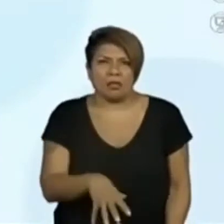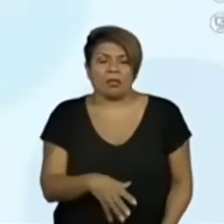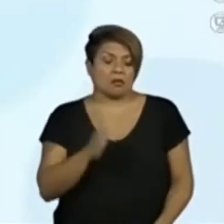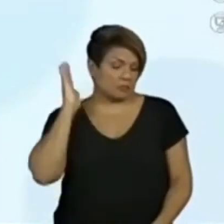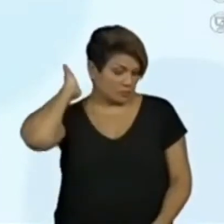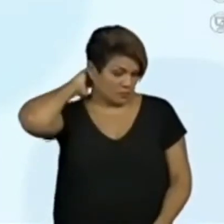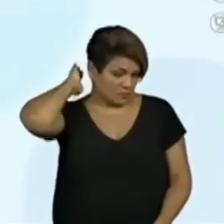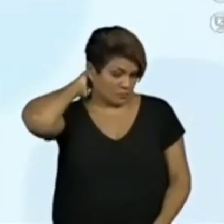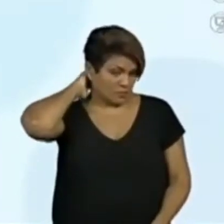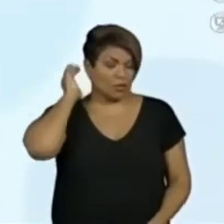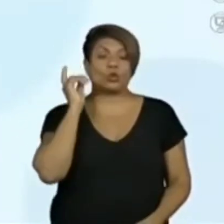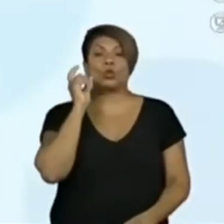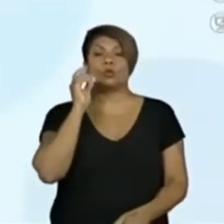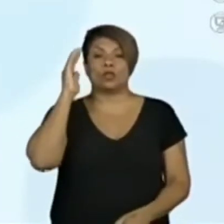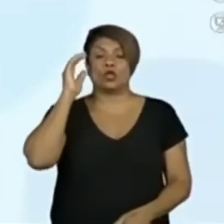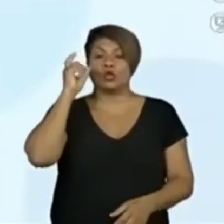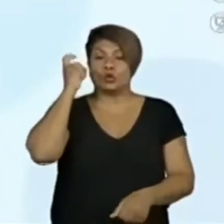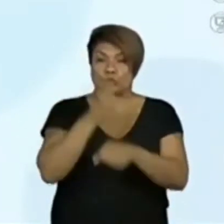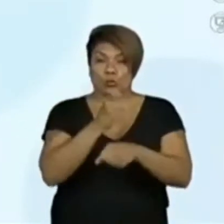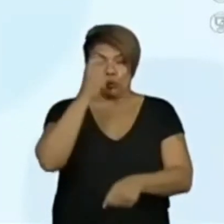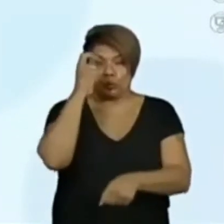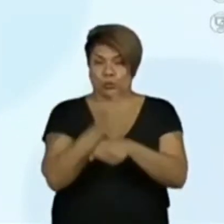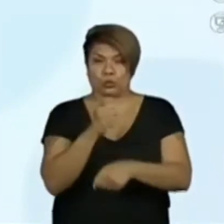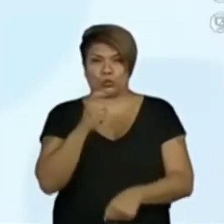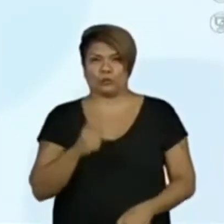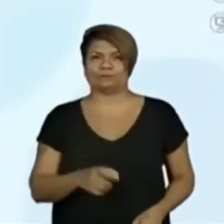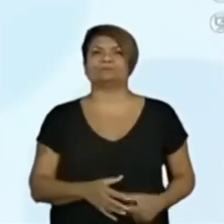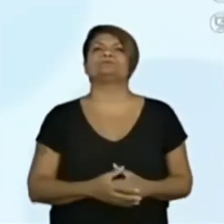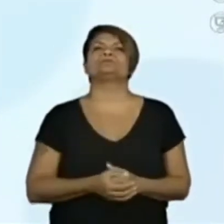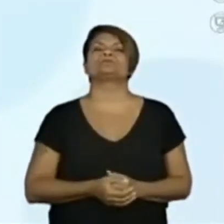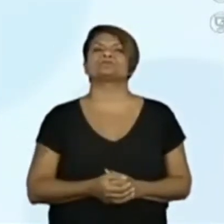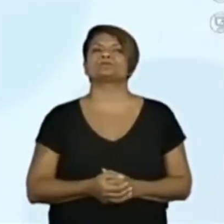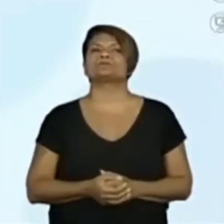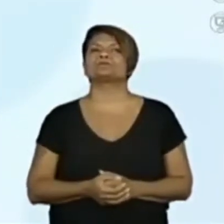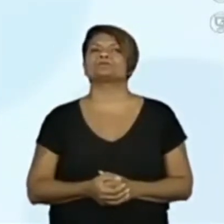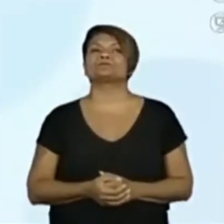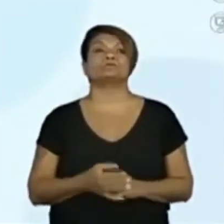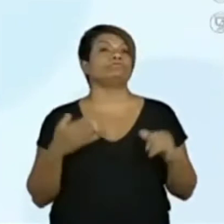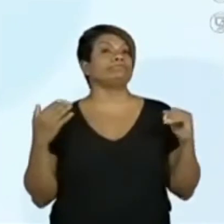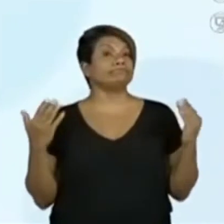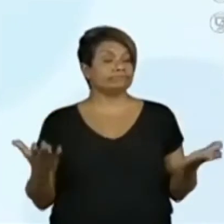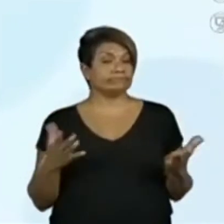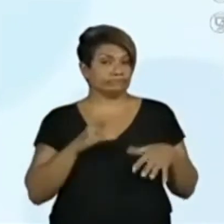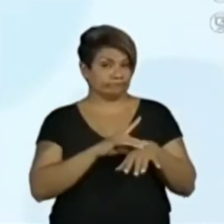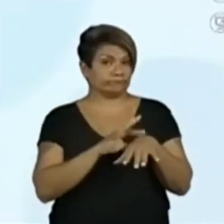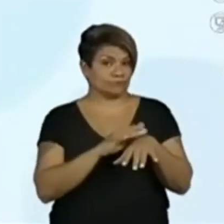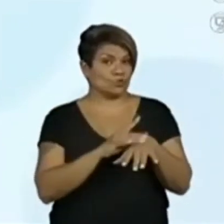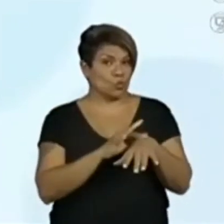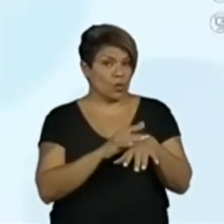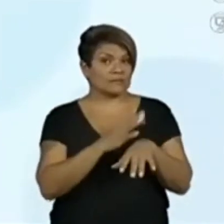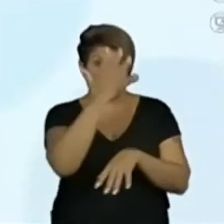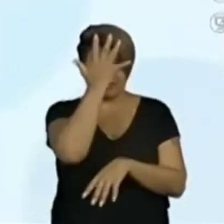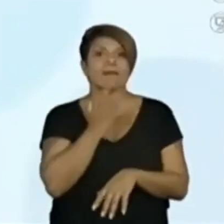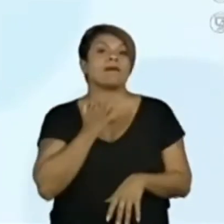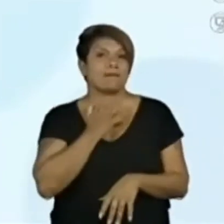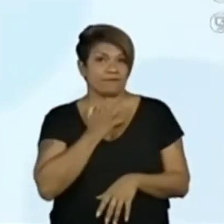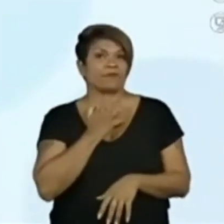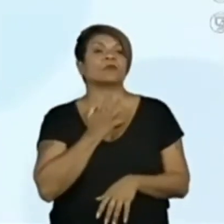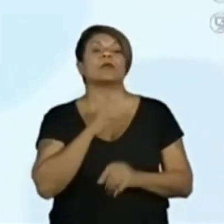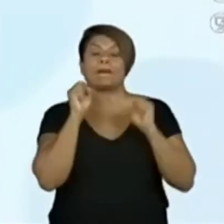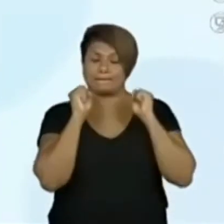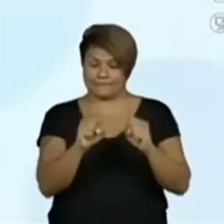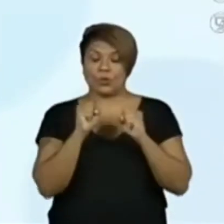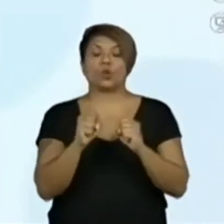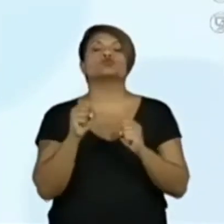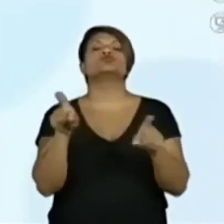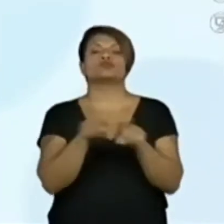da nuca, pescoço duro. A é uma doença grave e pode